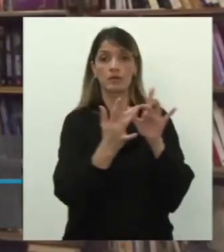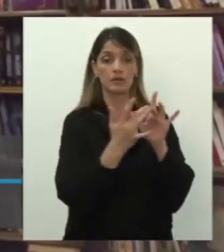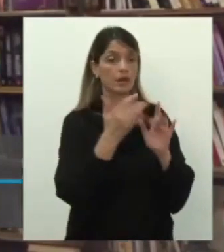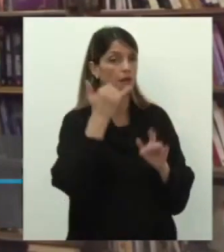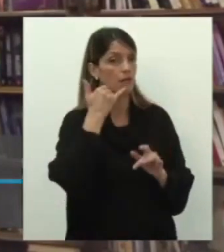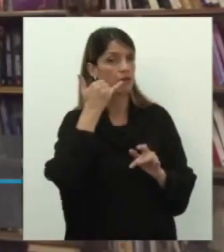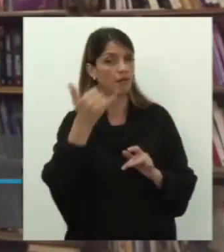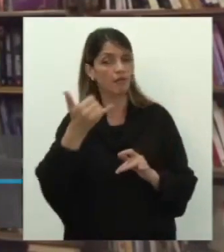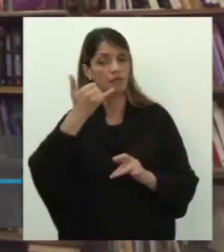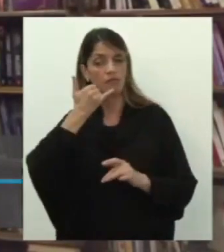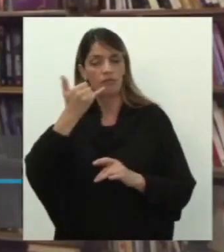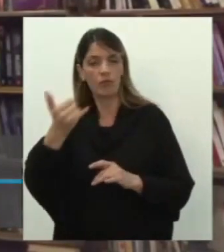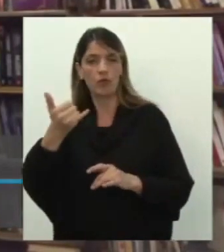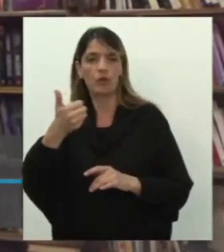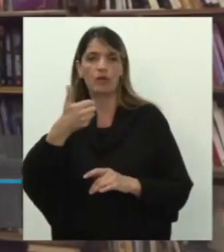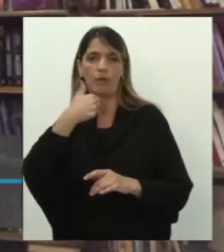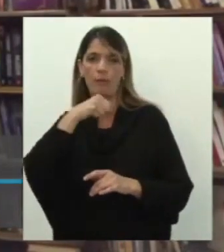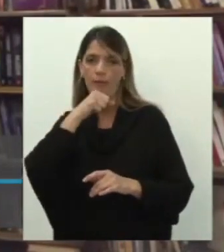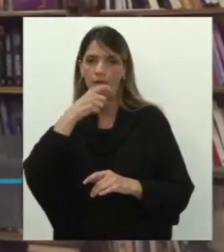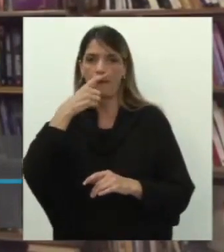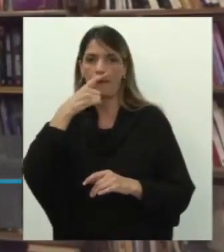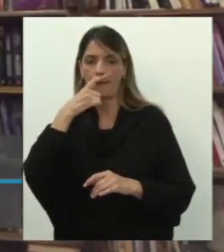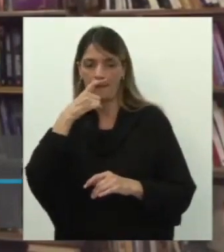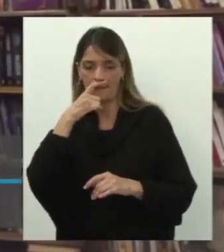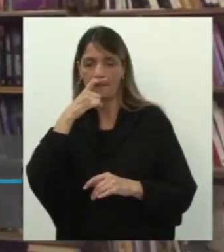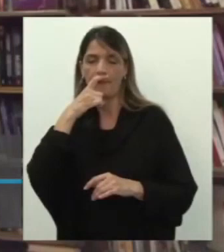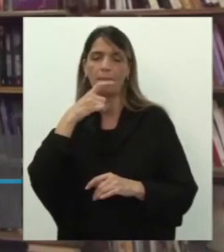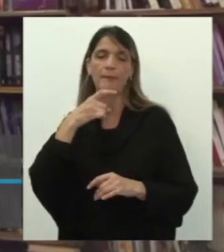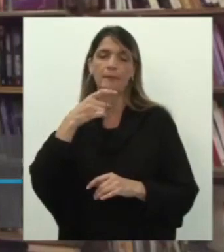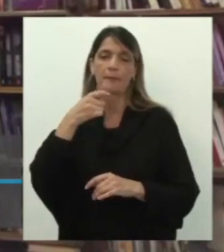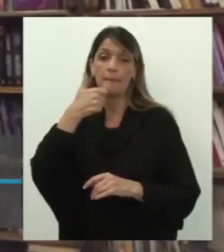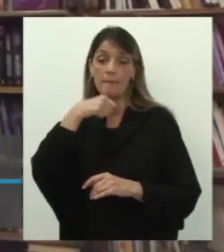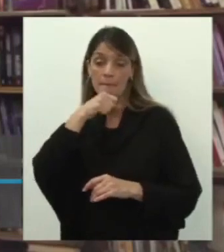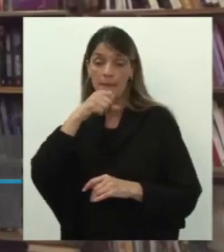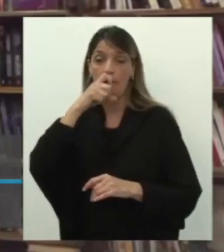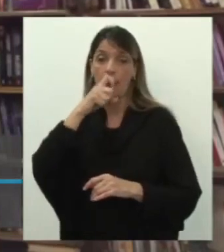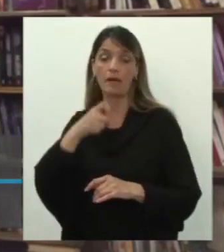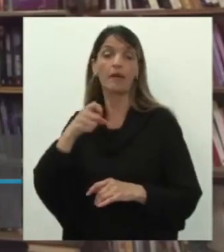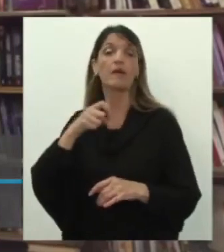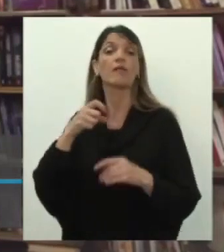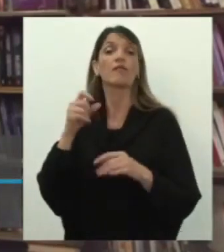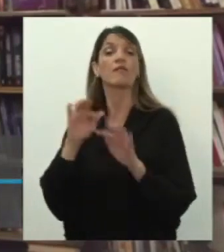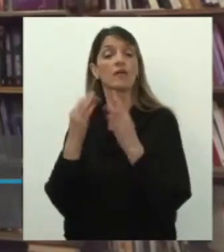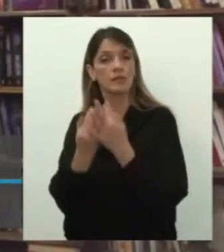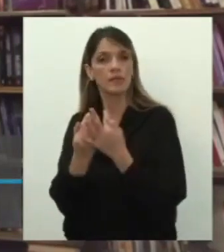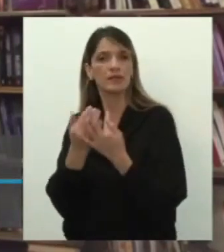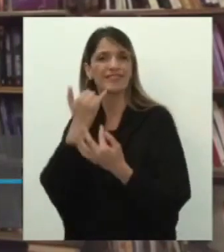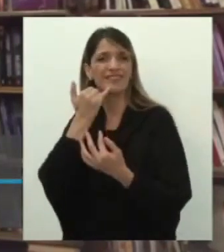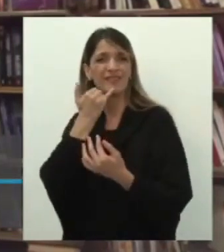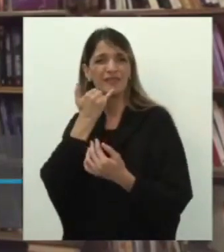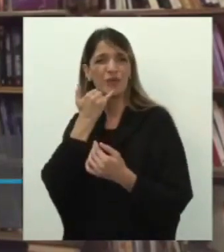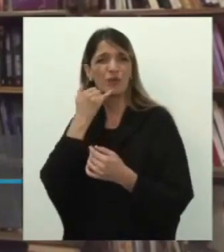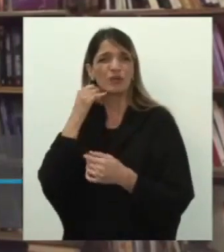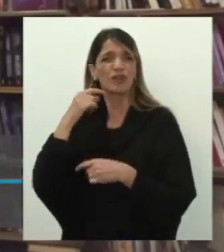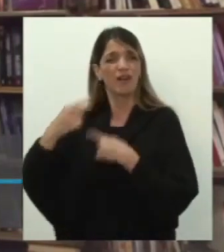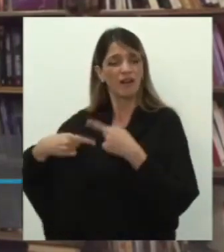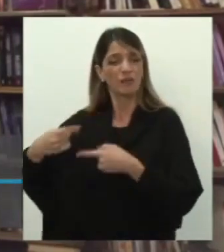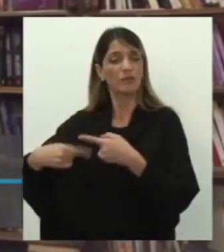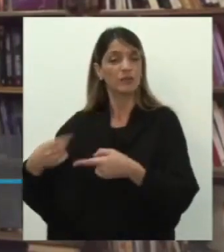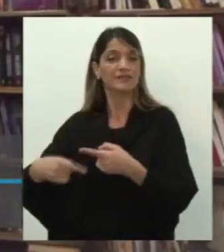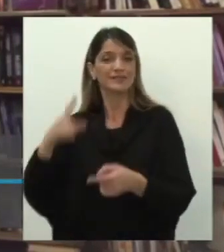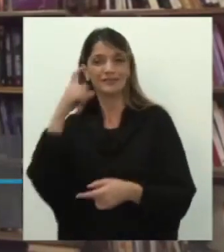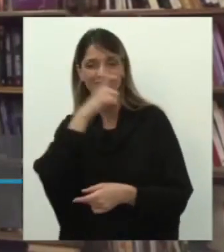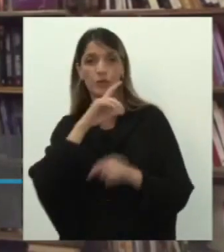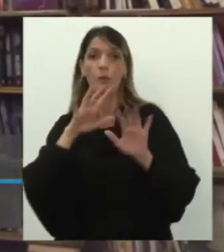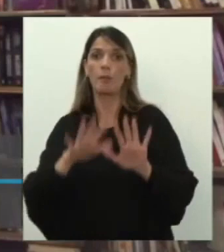com os pais, porque a escola sempre teve a preocupação de manter esses telefones atualizados, o que pra gente foi excelente,